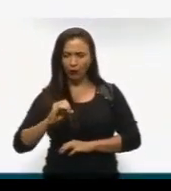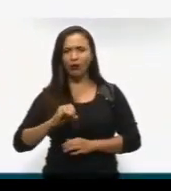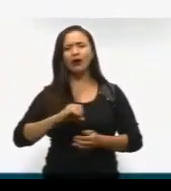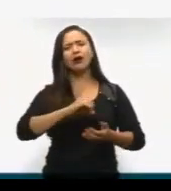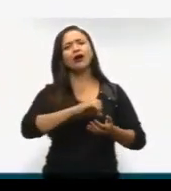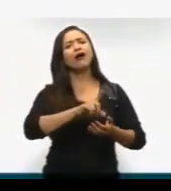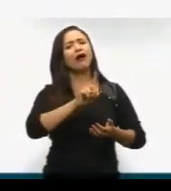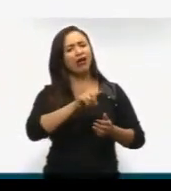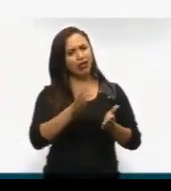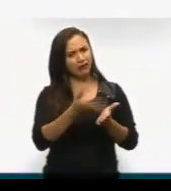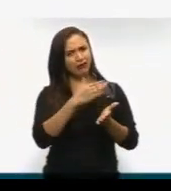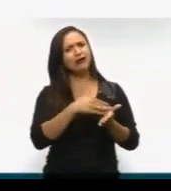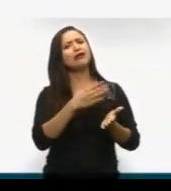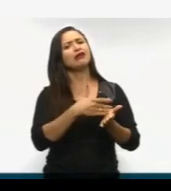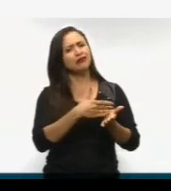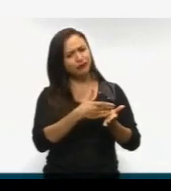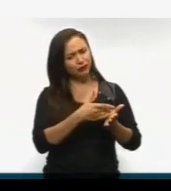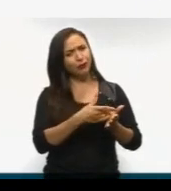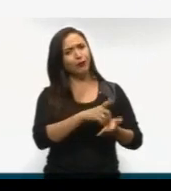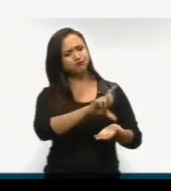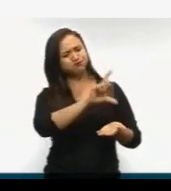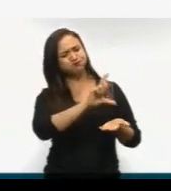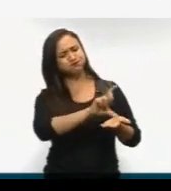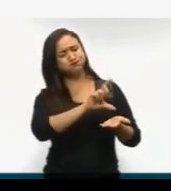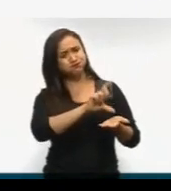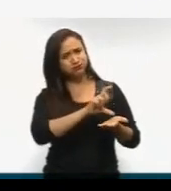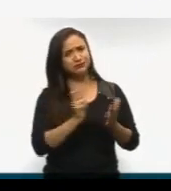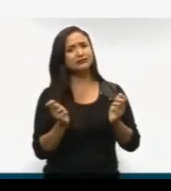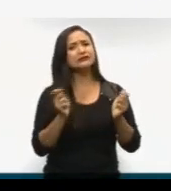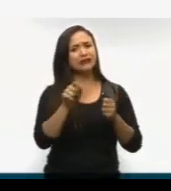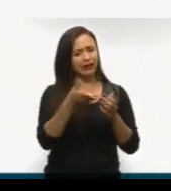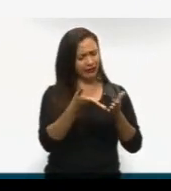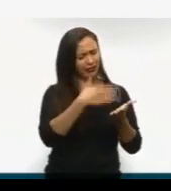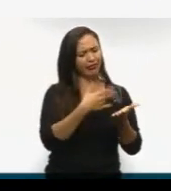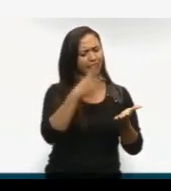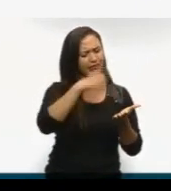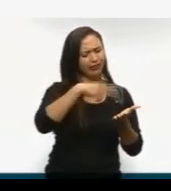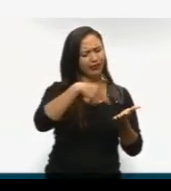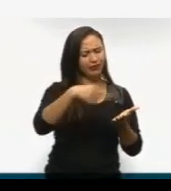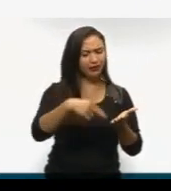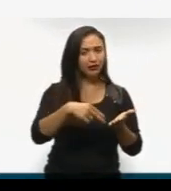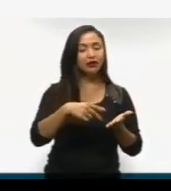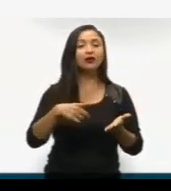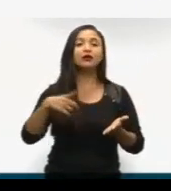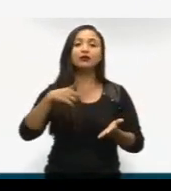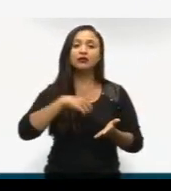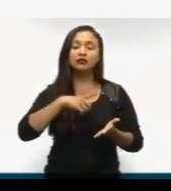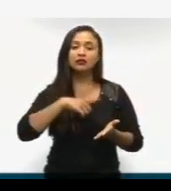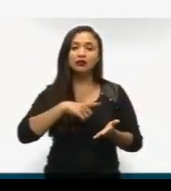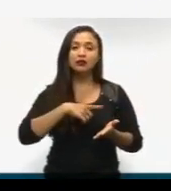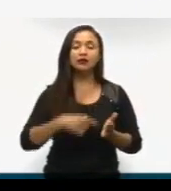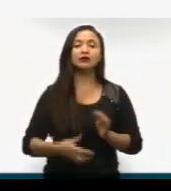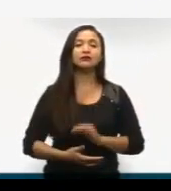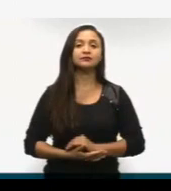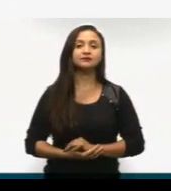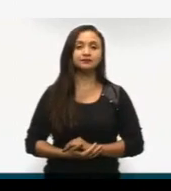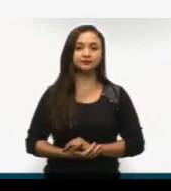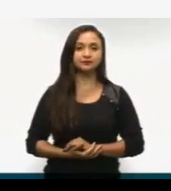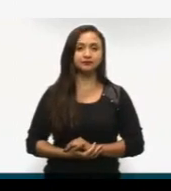tá? Bem grosso aqui, para a gente poder ler. E onde ele tem